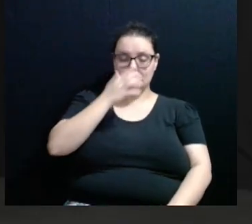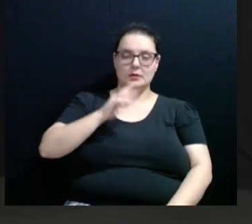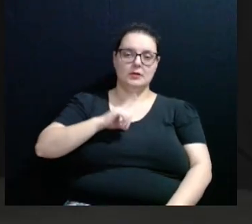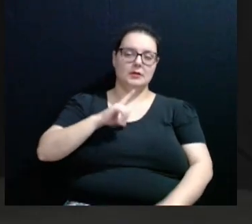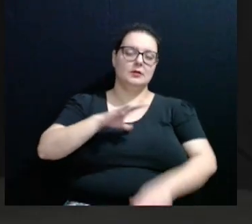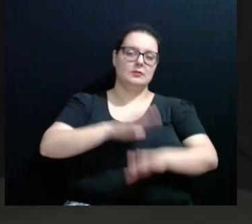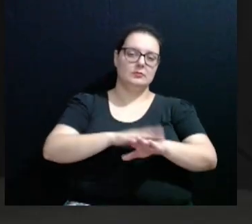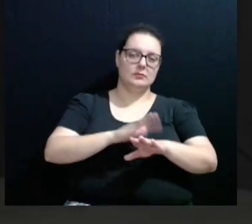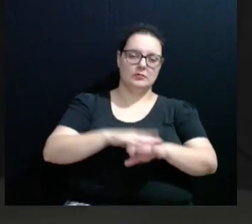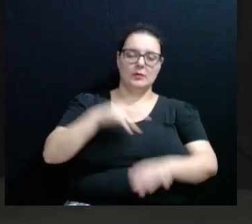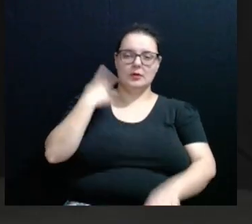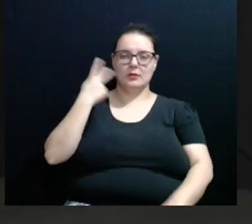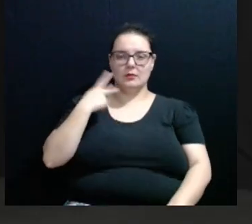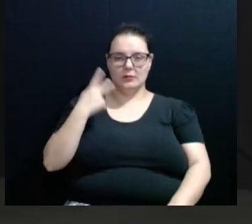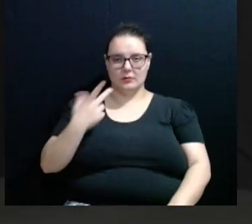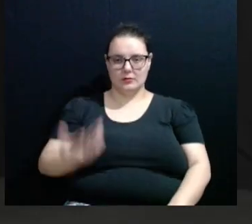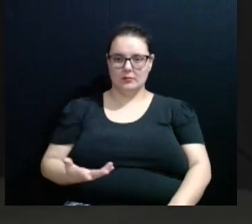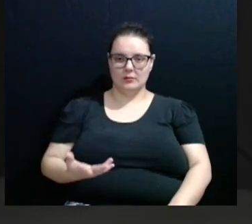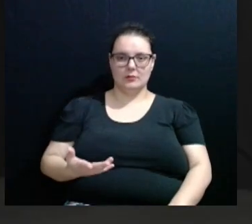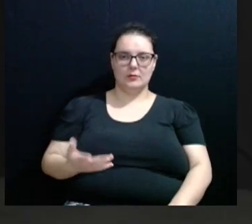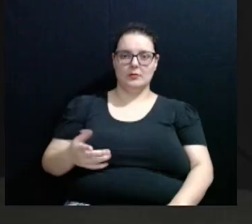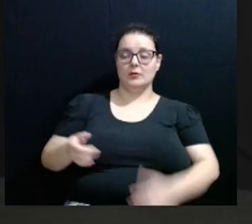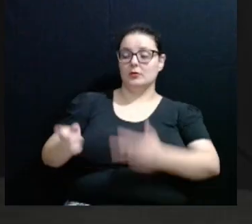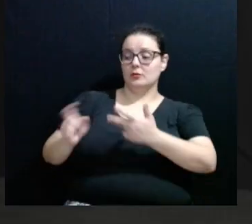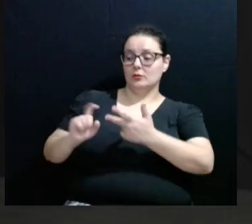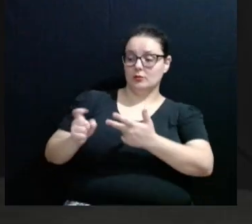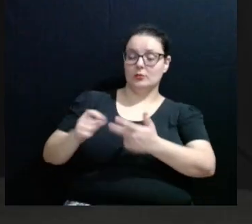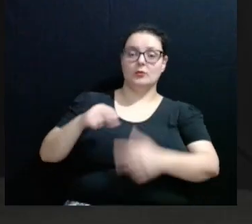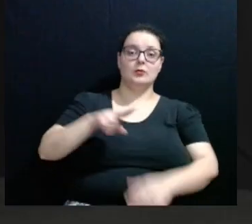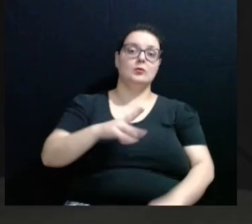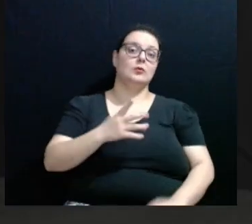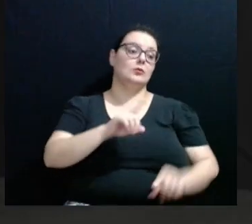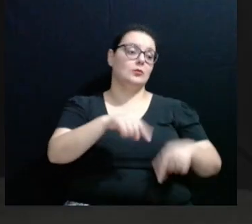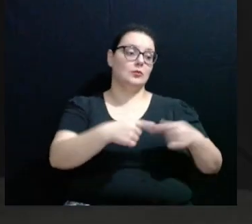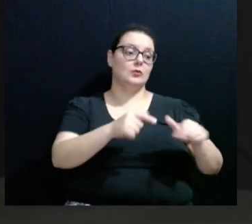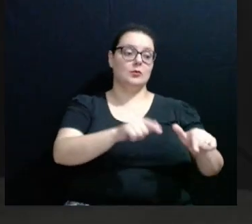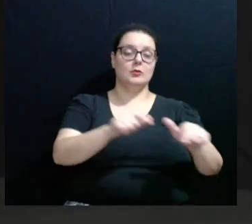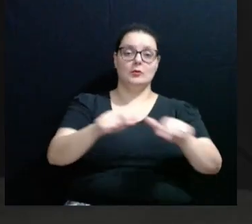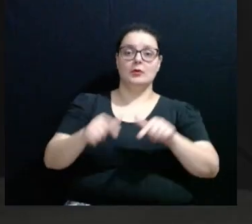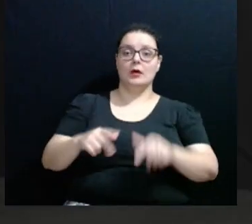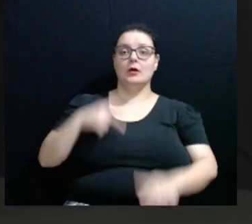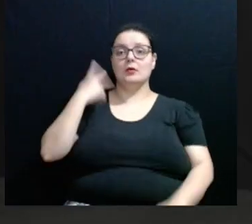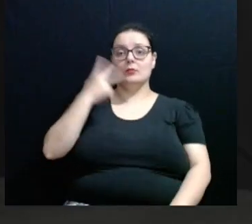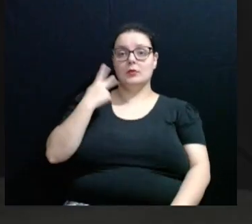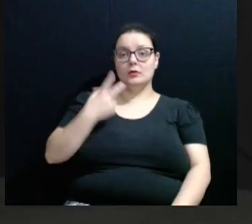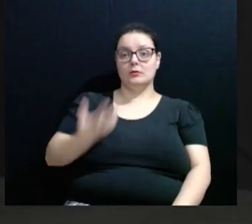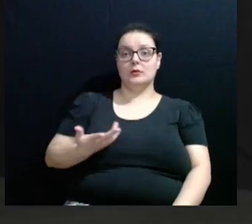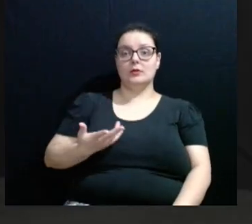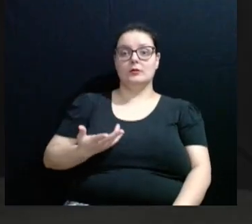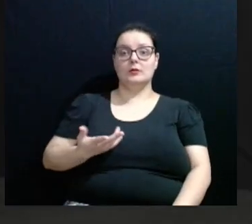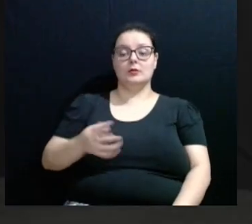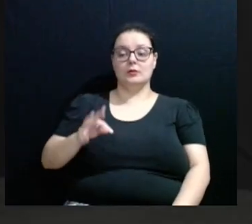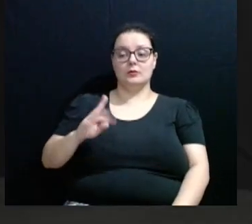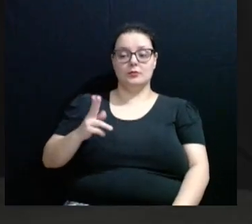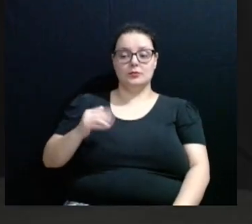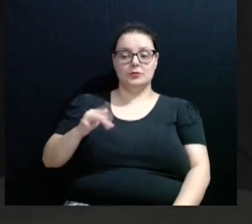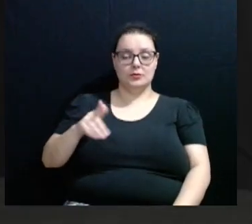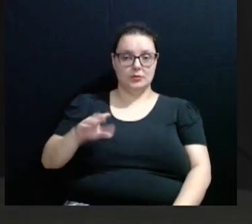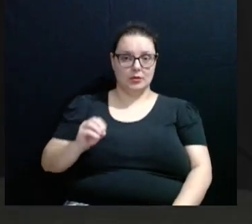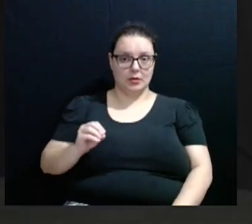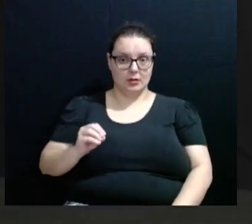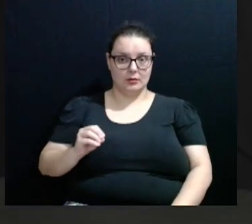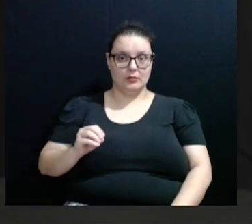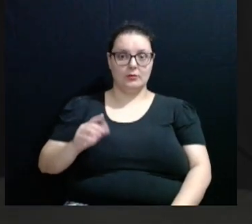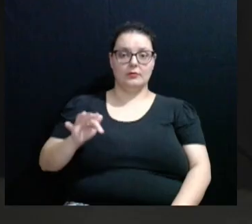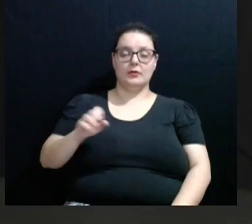política ou uma atividade, seja no executivo ou em outro âmbito parlamentar. E o Thiago Ferrari, ele é